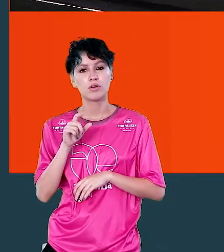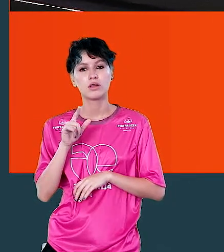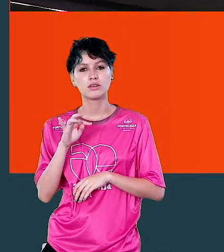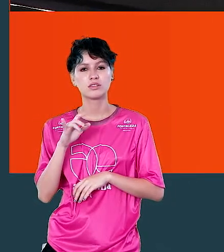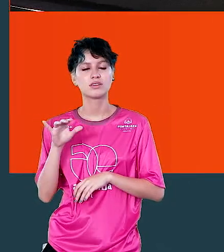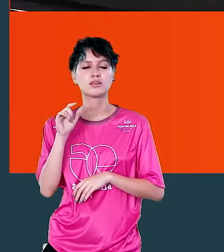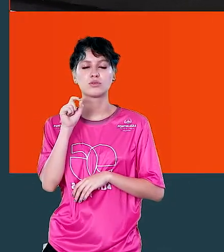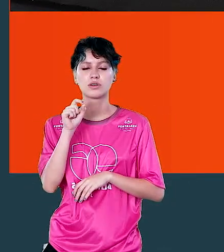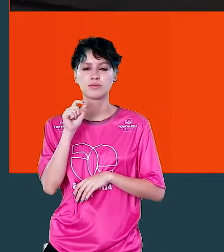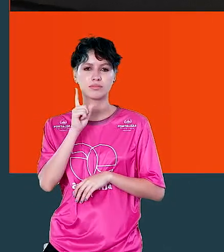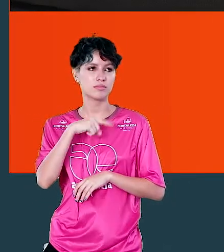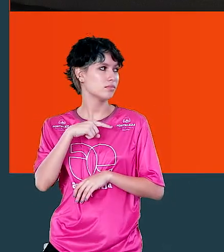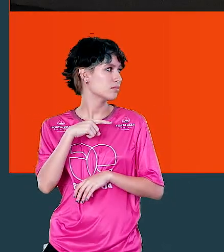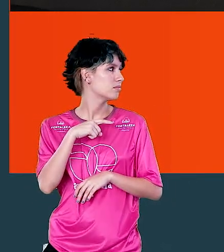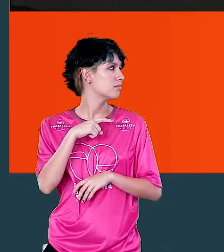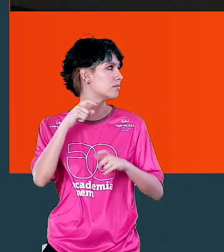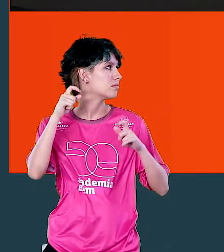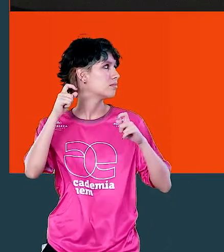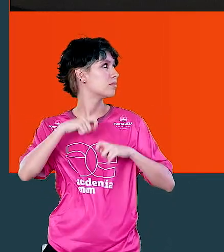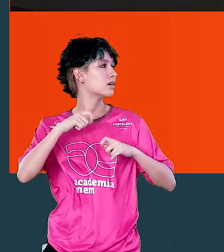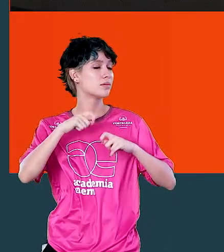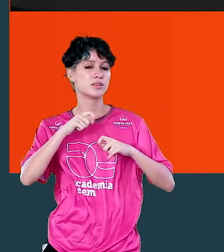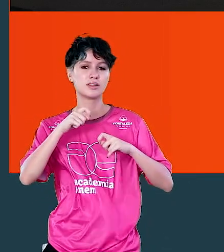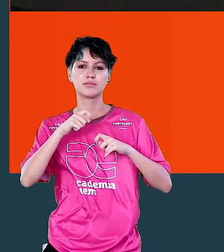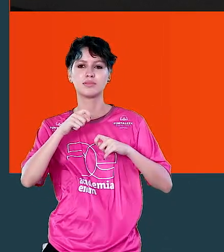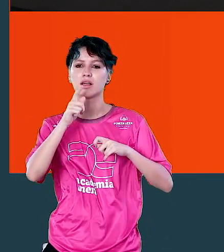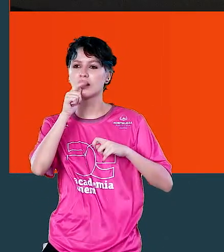aí, ó, que é o vapor.